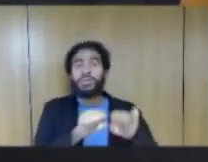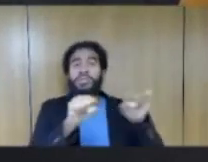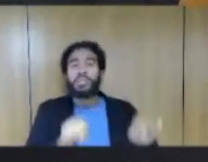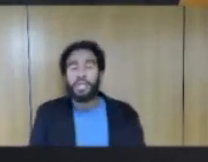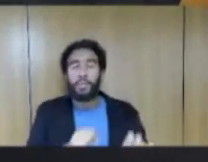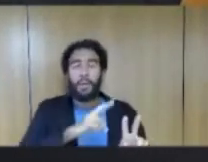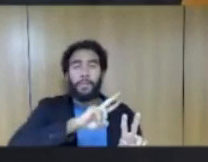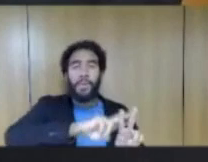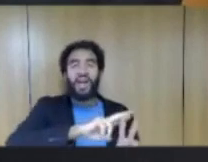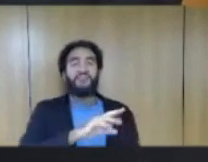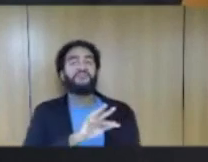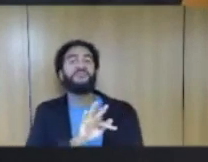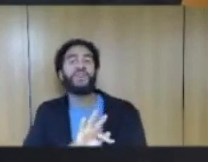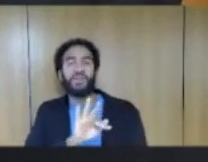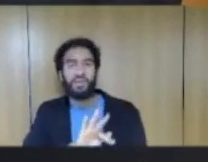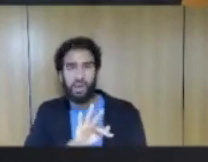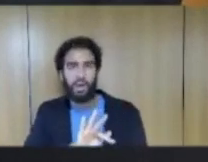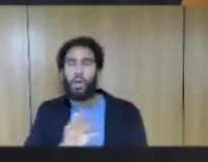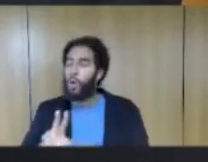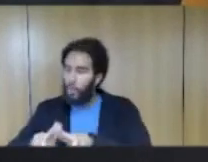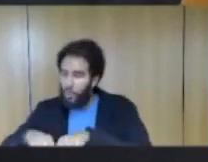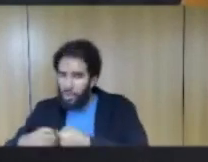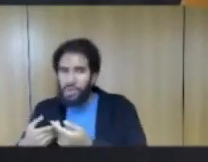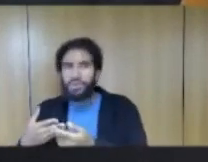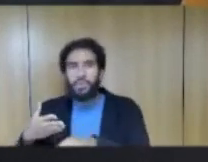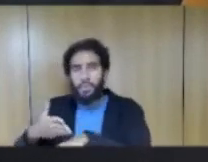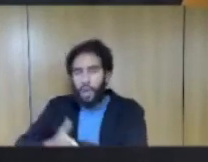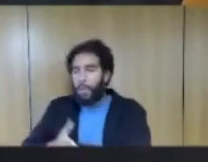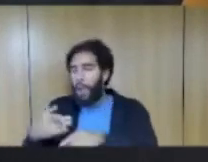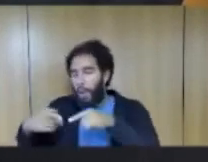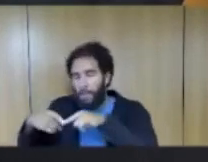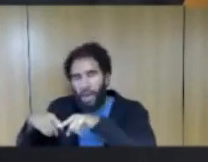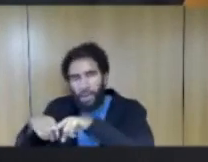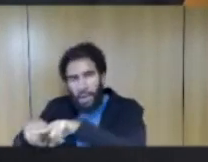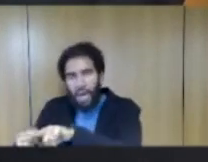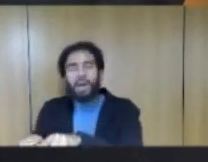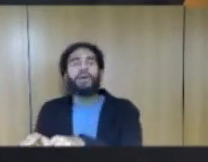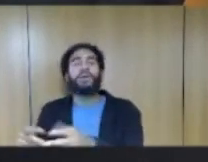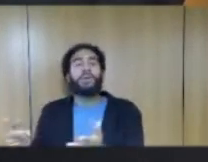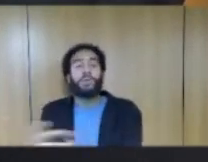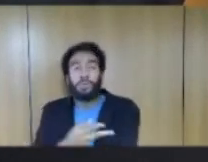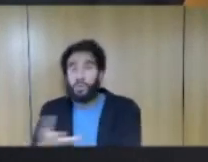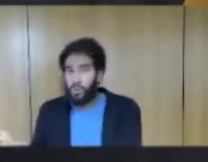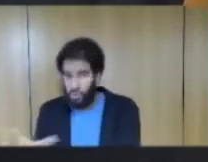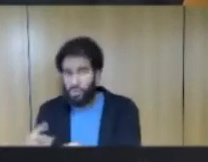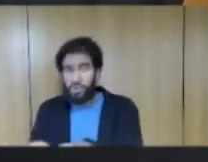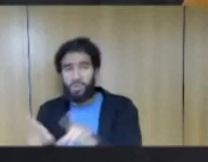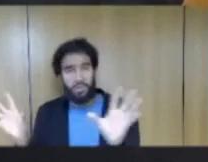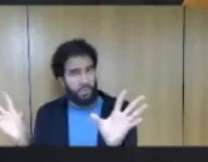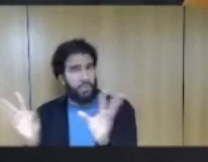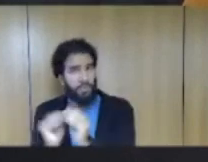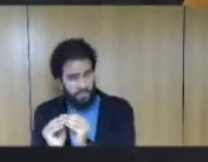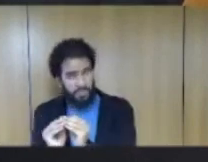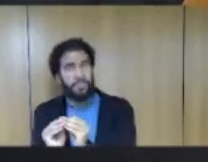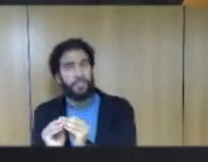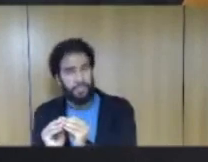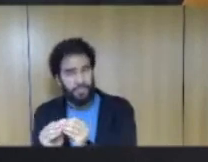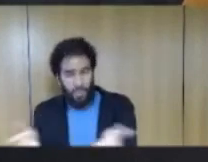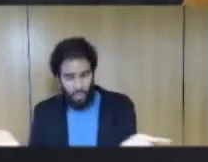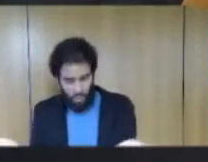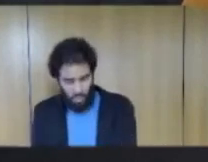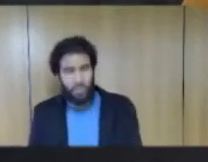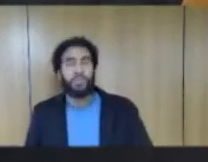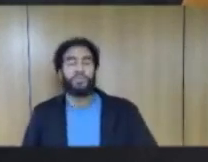a participação da polícia penal nessa negociação que ocorreu e que concluiu hoje